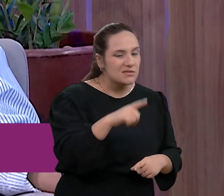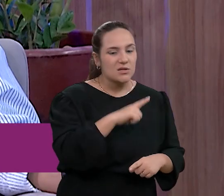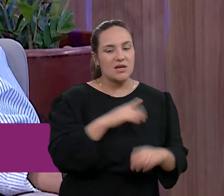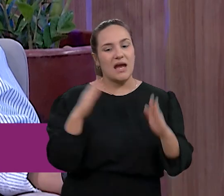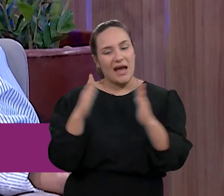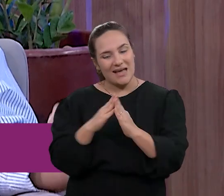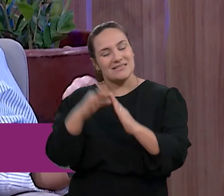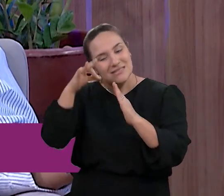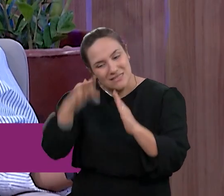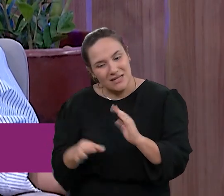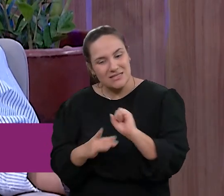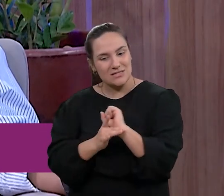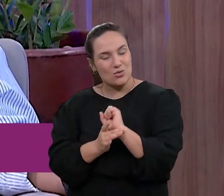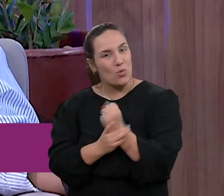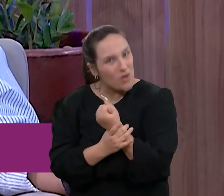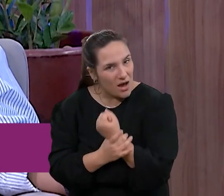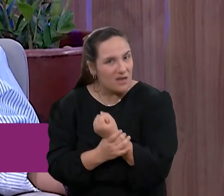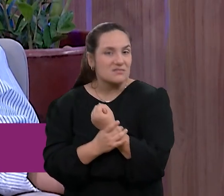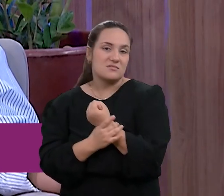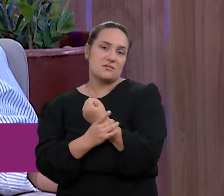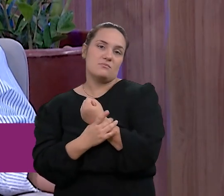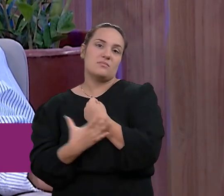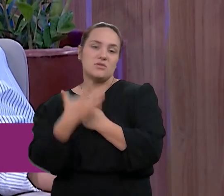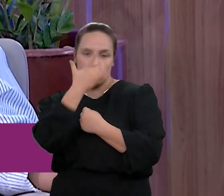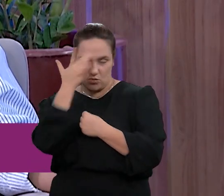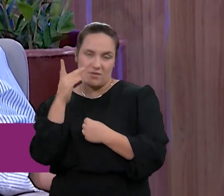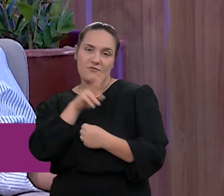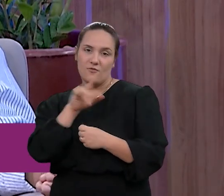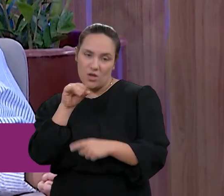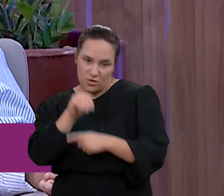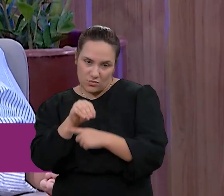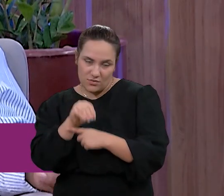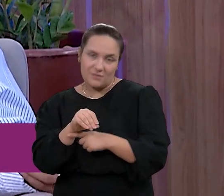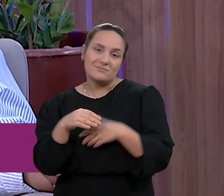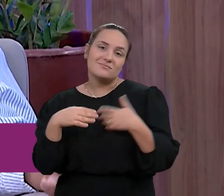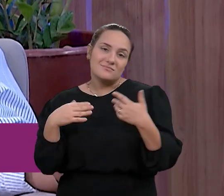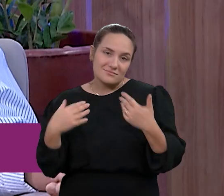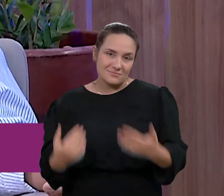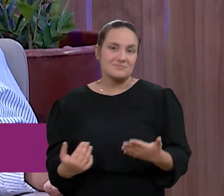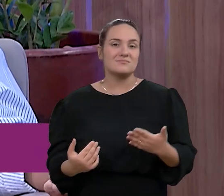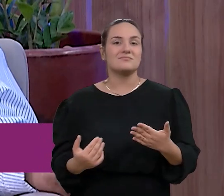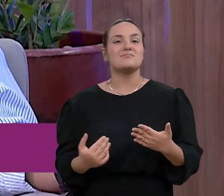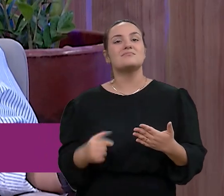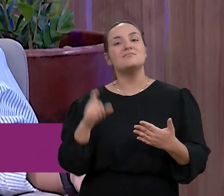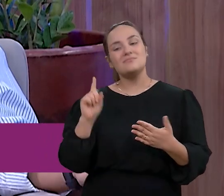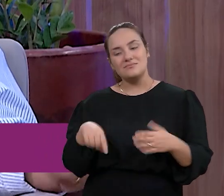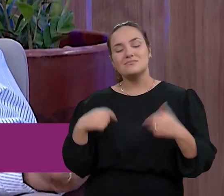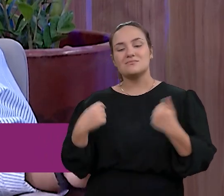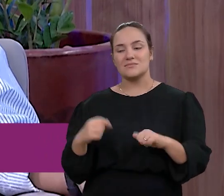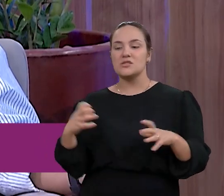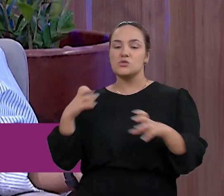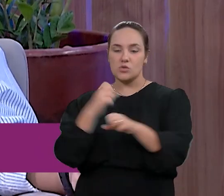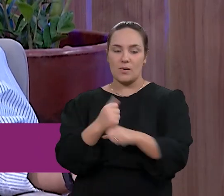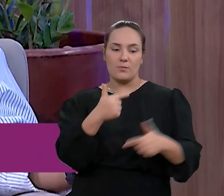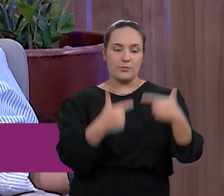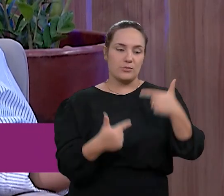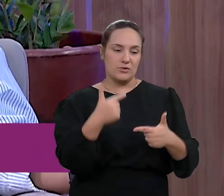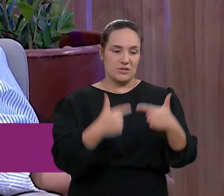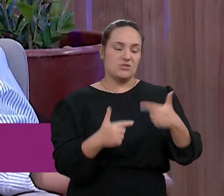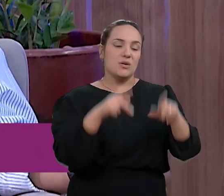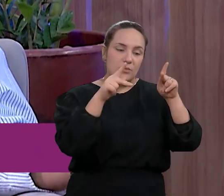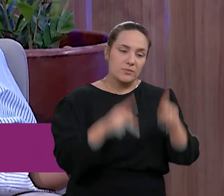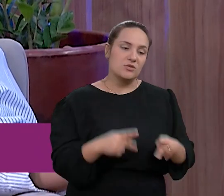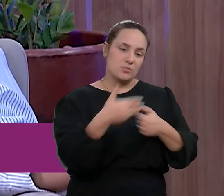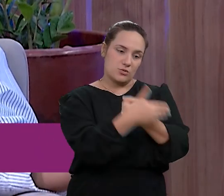lar seguro com um cuidador que também esteja seguro junto com ela então é uma situação que exige a combinação de políticas de